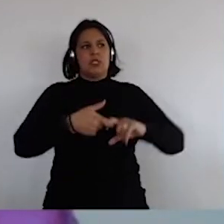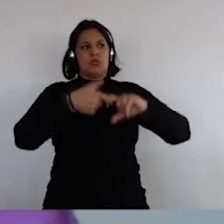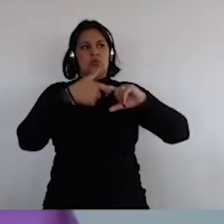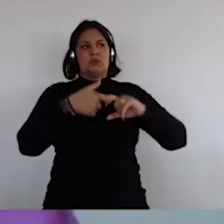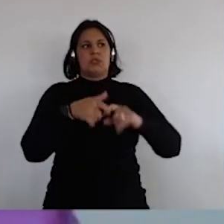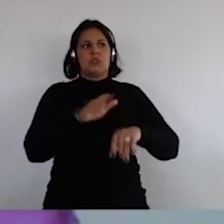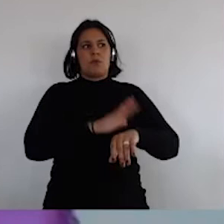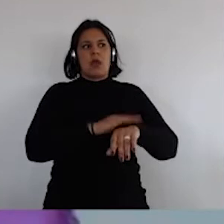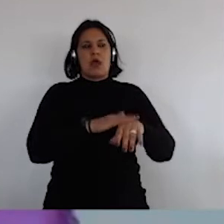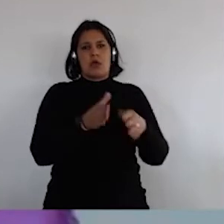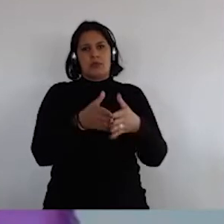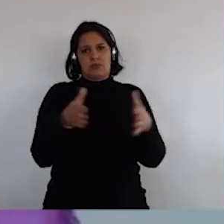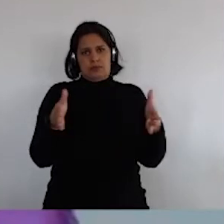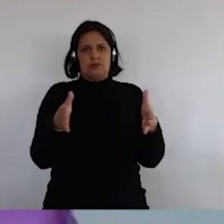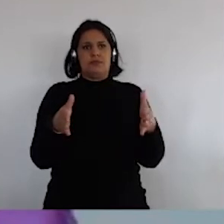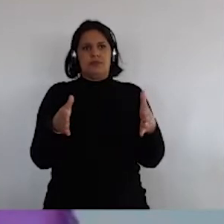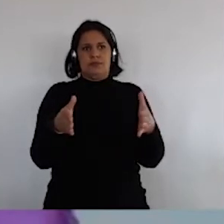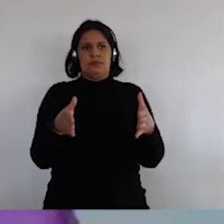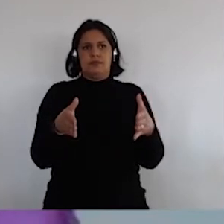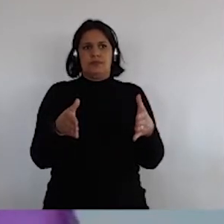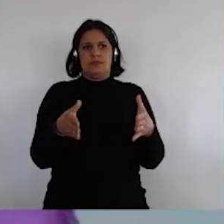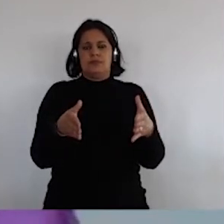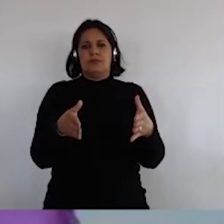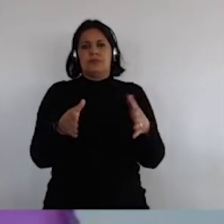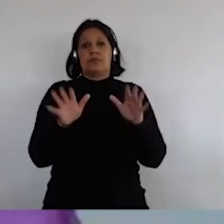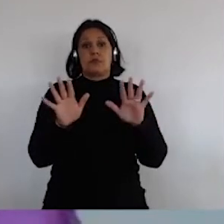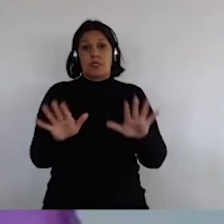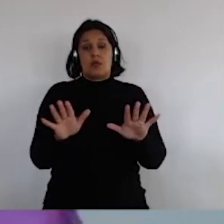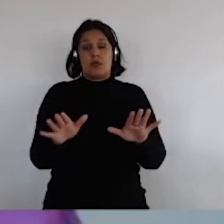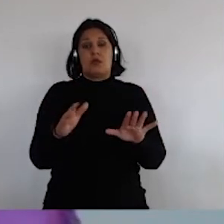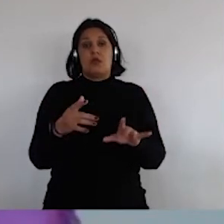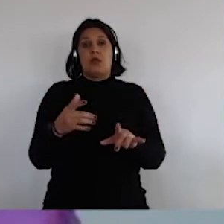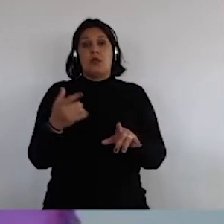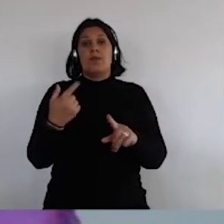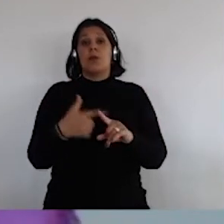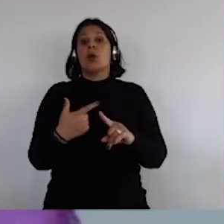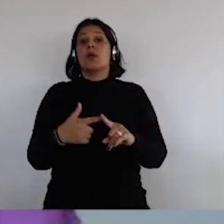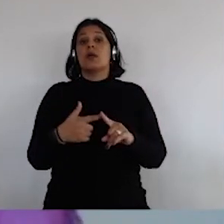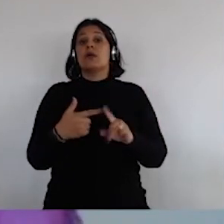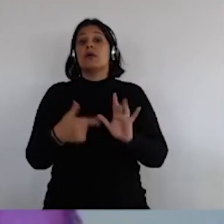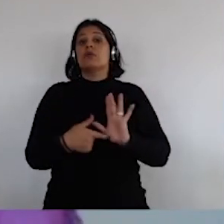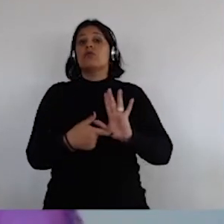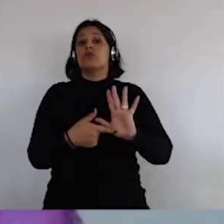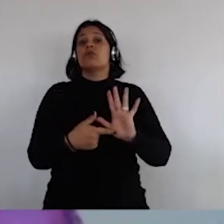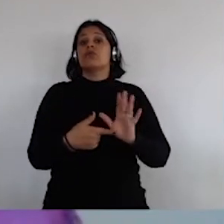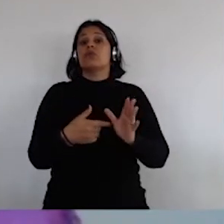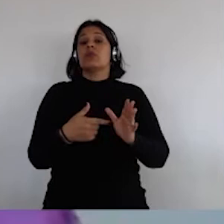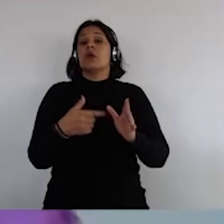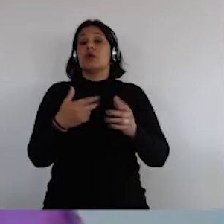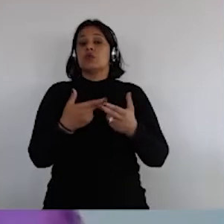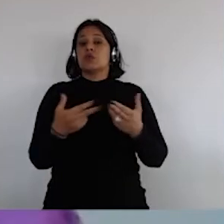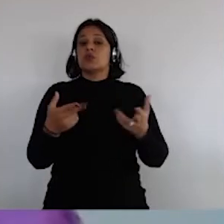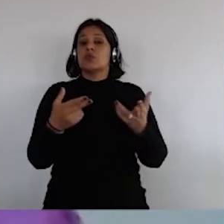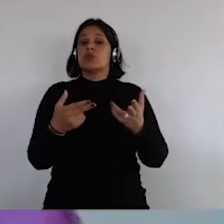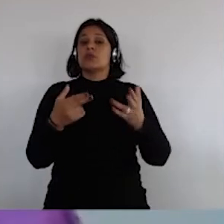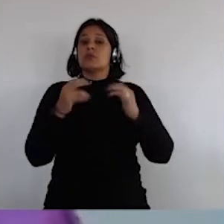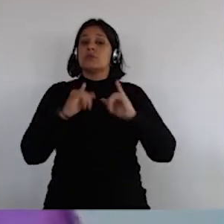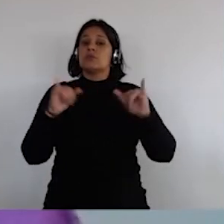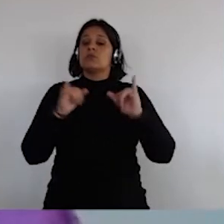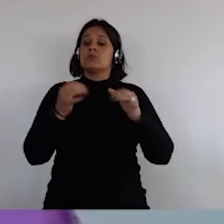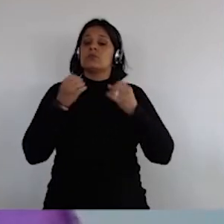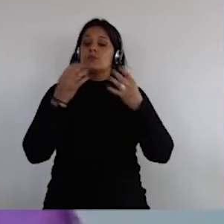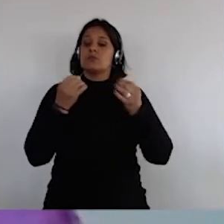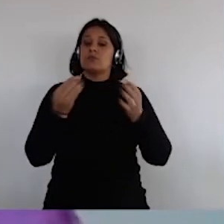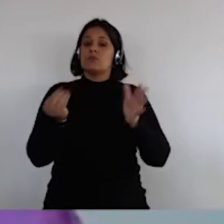essa possibilidade de suspensão de prazos para apresentação de manifestações que